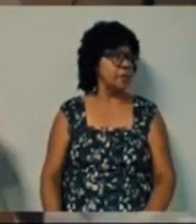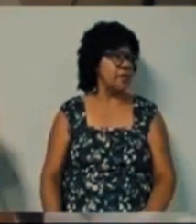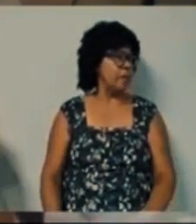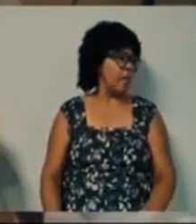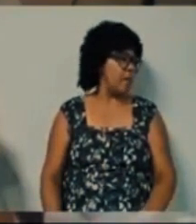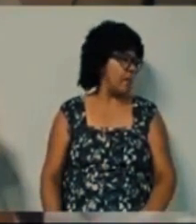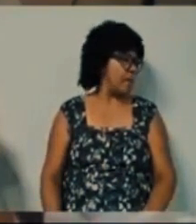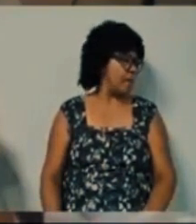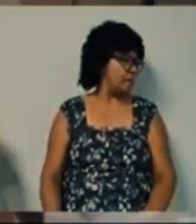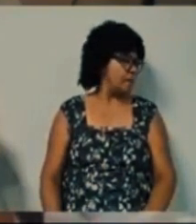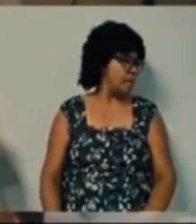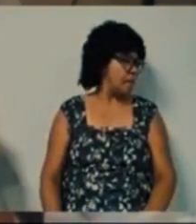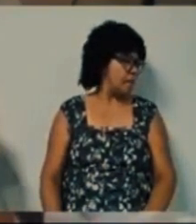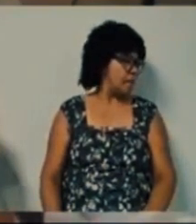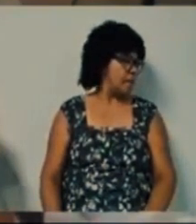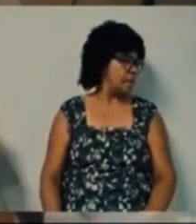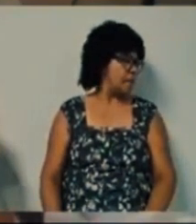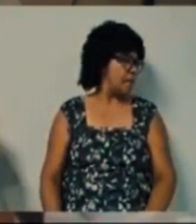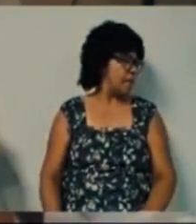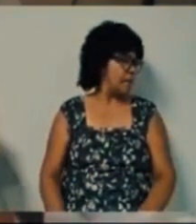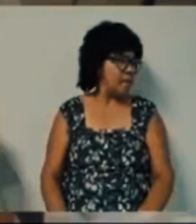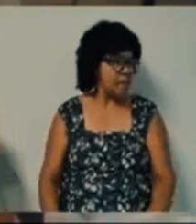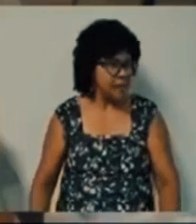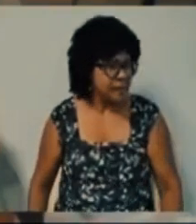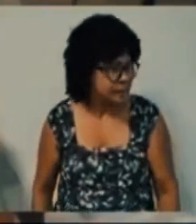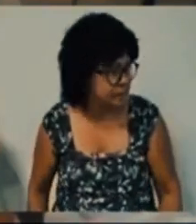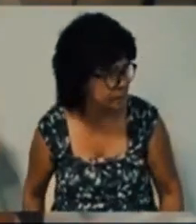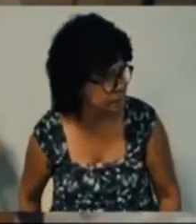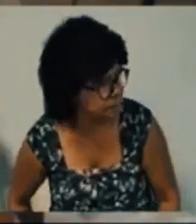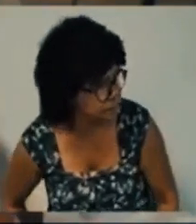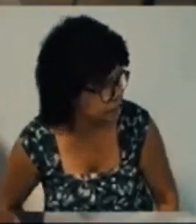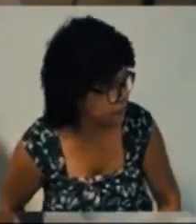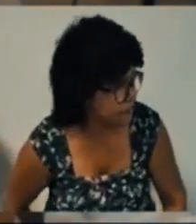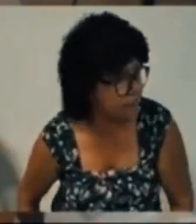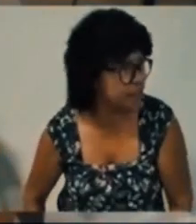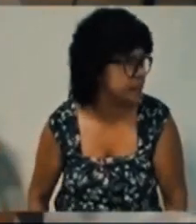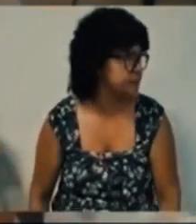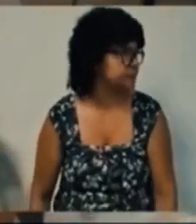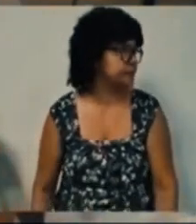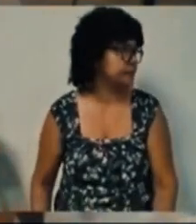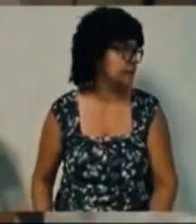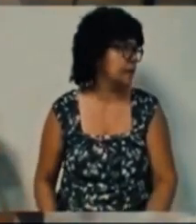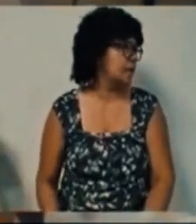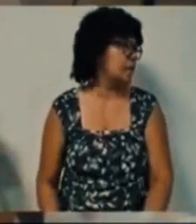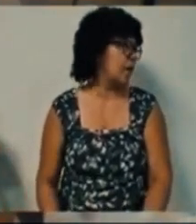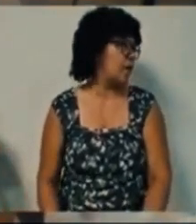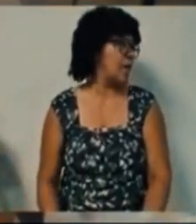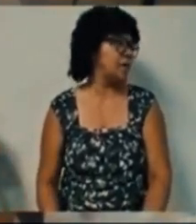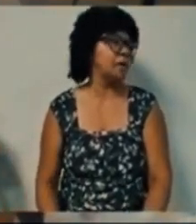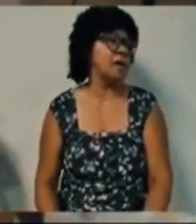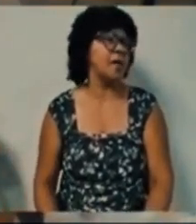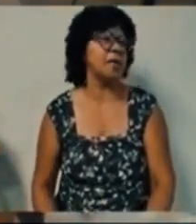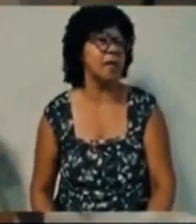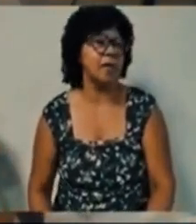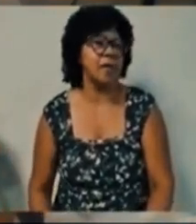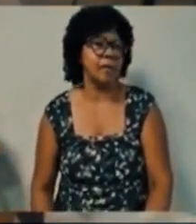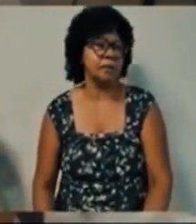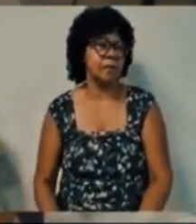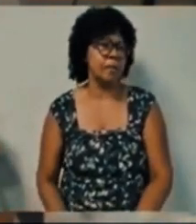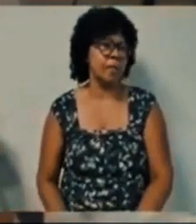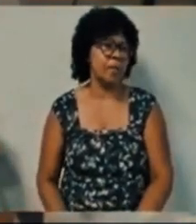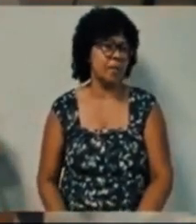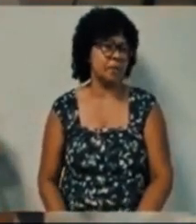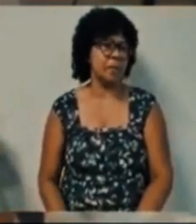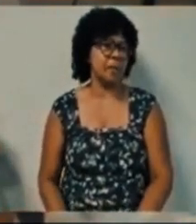Muitas coisas tentaram te impedir de chegar aqui, mas o poder de Deus